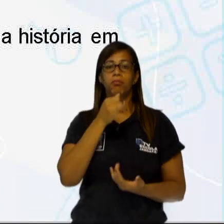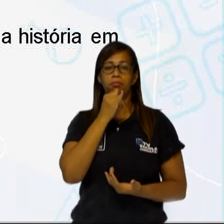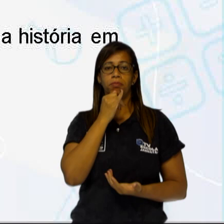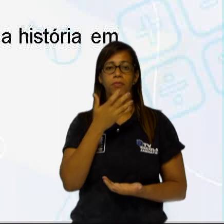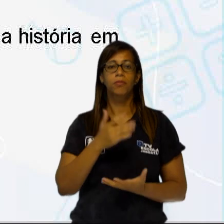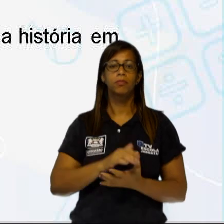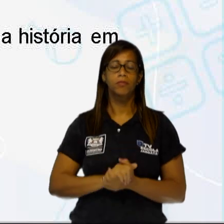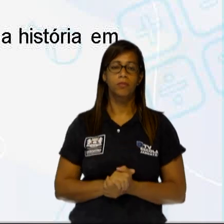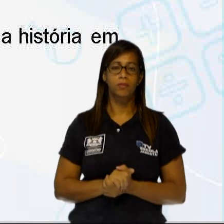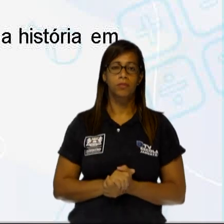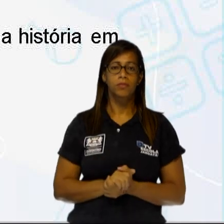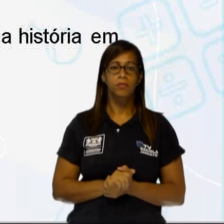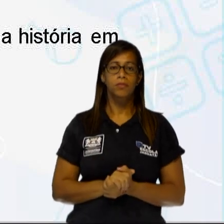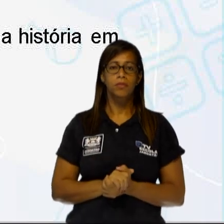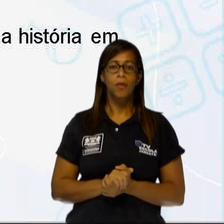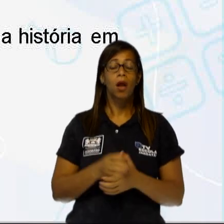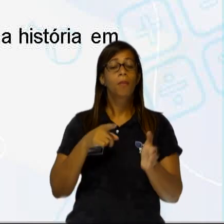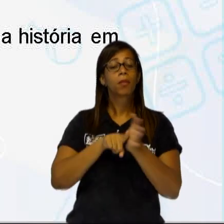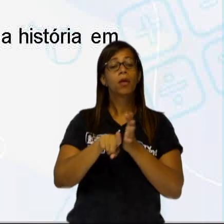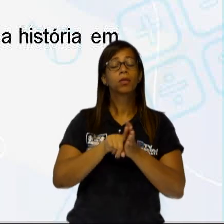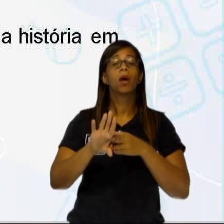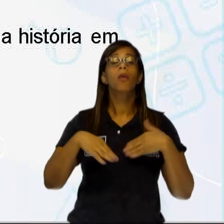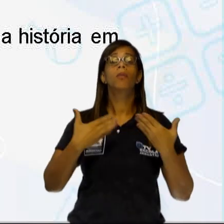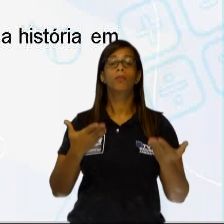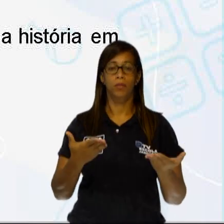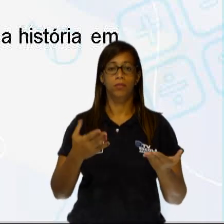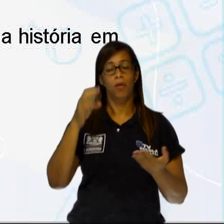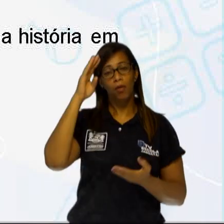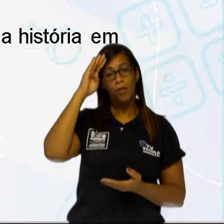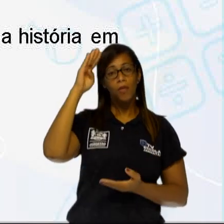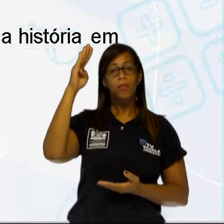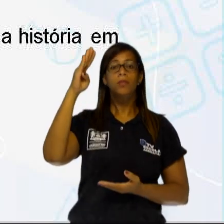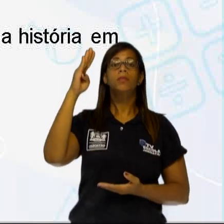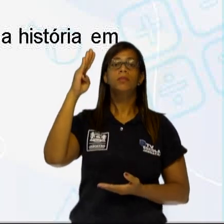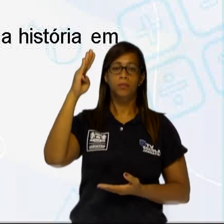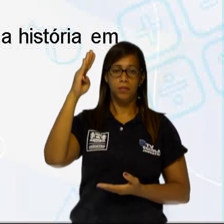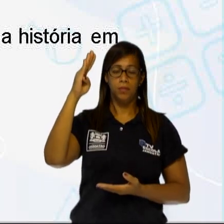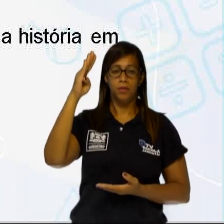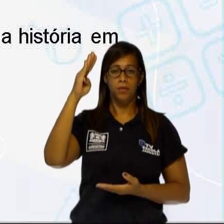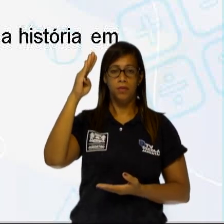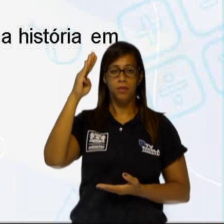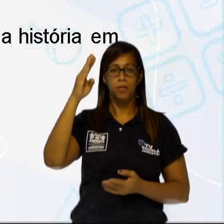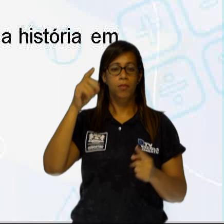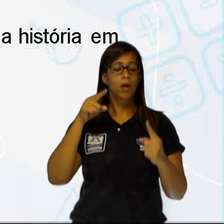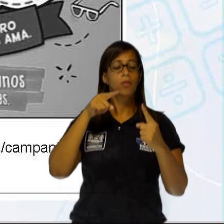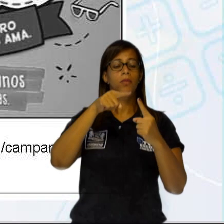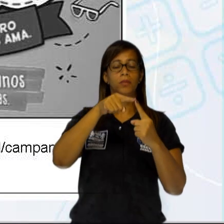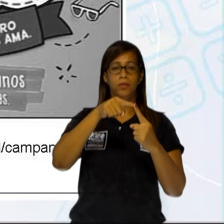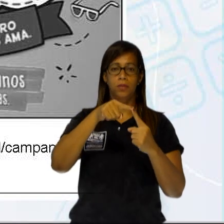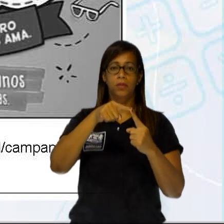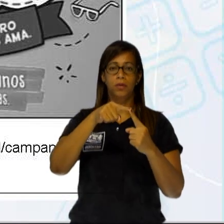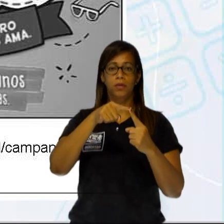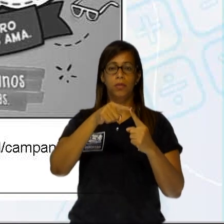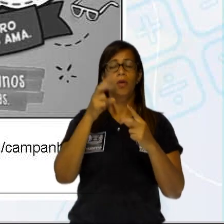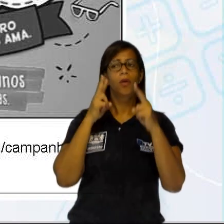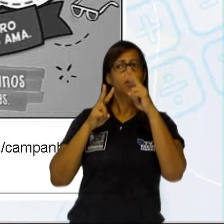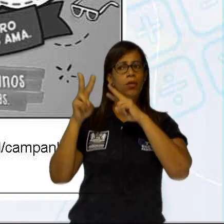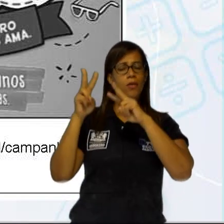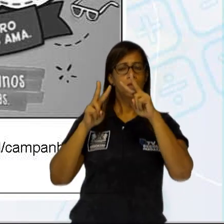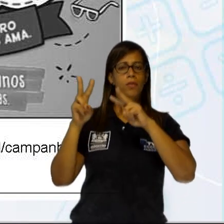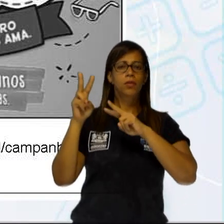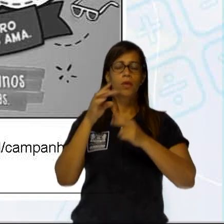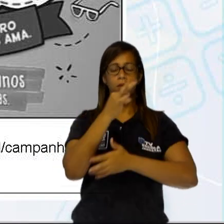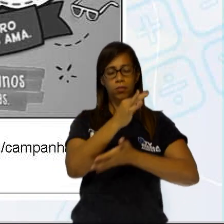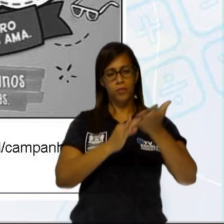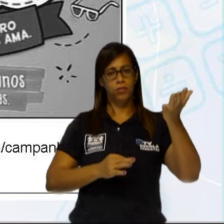questão 15, né? Pergunta para a gente qual o principal recurso do texto para atingir o objetivo. Voltando aí para o texto, a gente tem isso